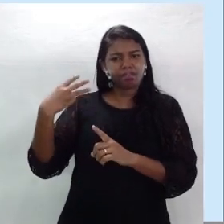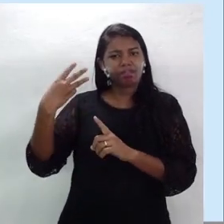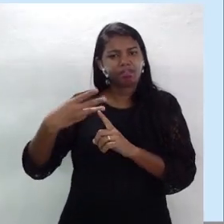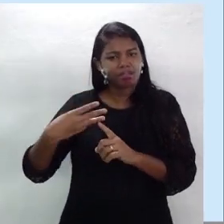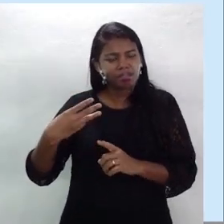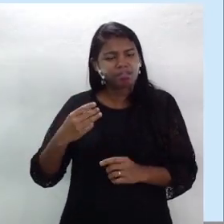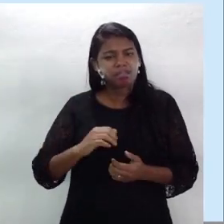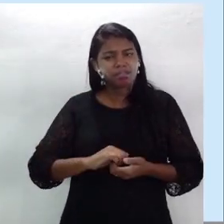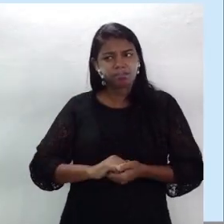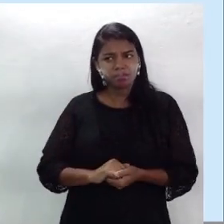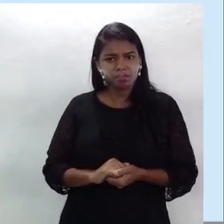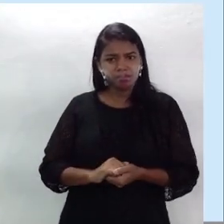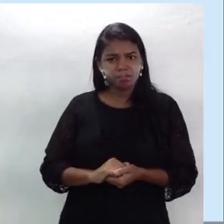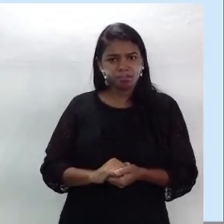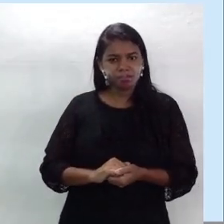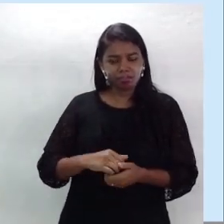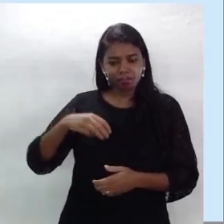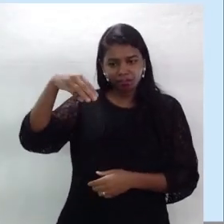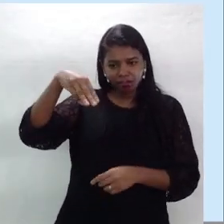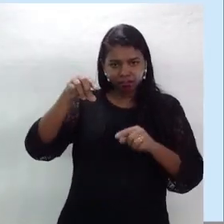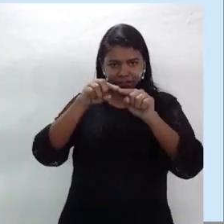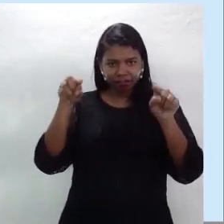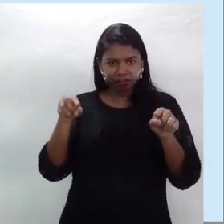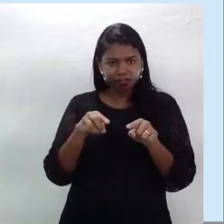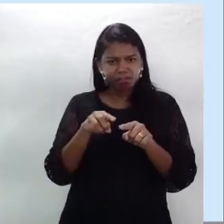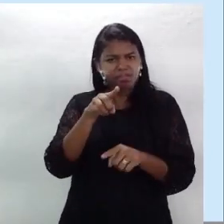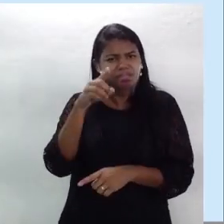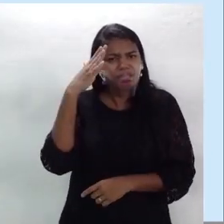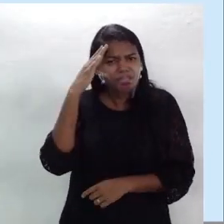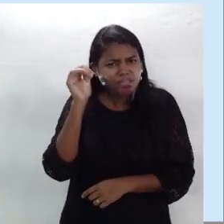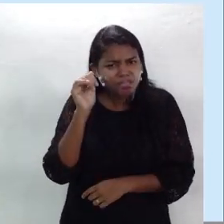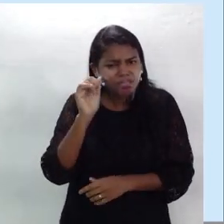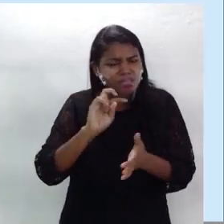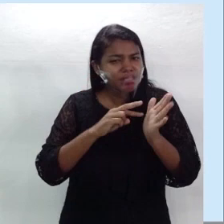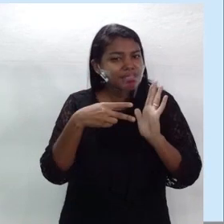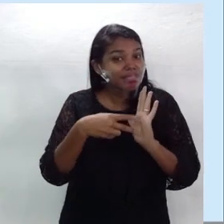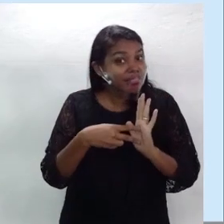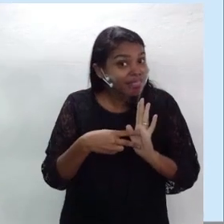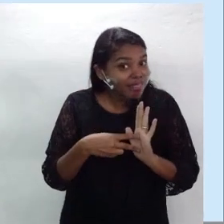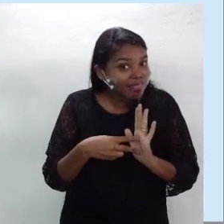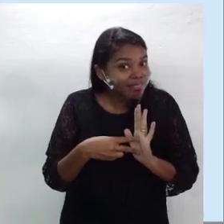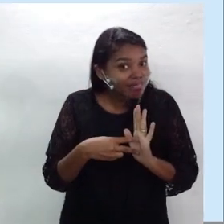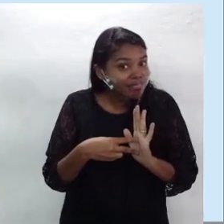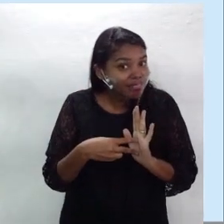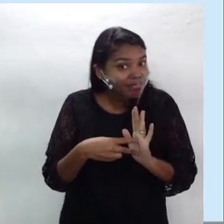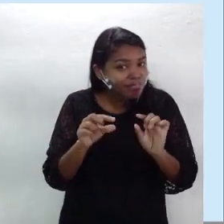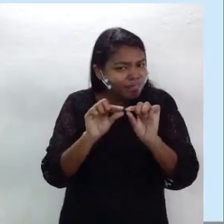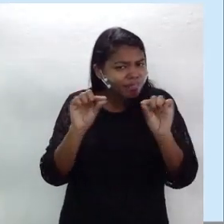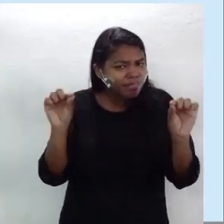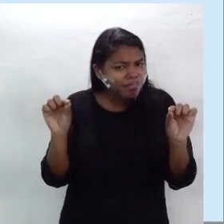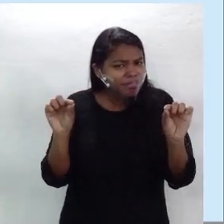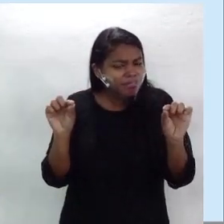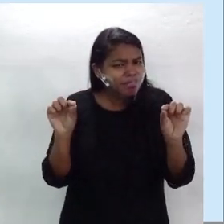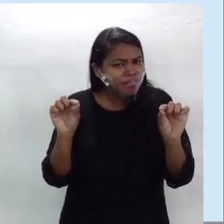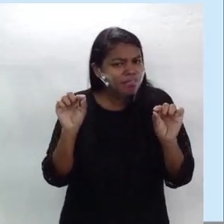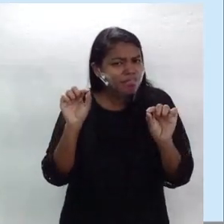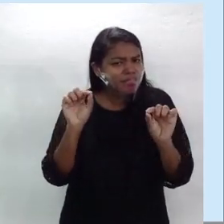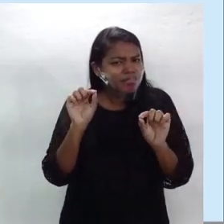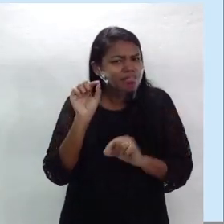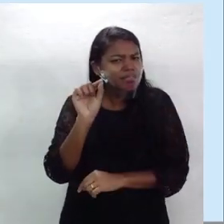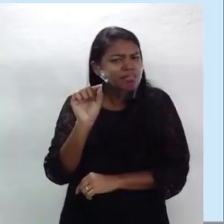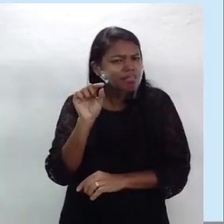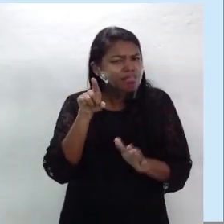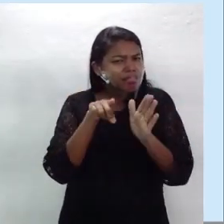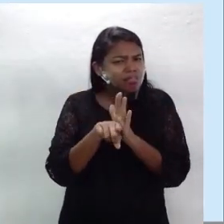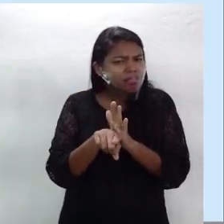ou seja, metros cúbicos. Vocês sabem o que significa isso? Que medida é essa? O que é que significa? Já se